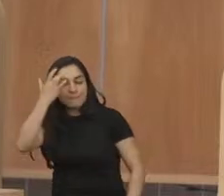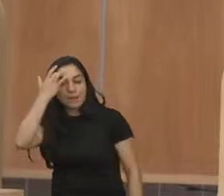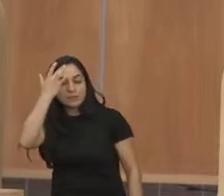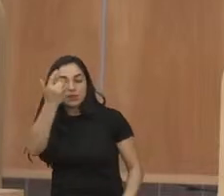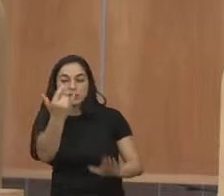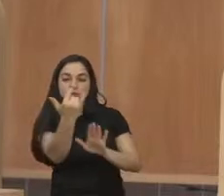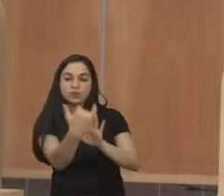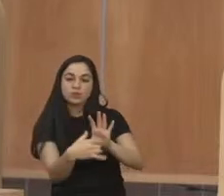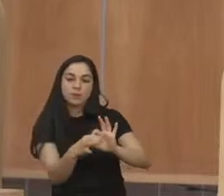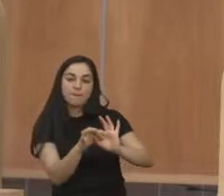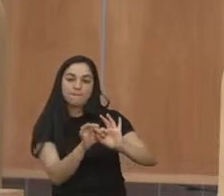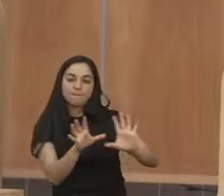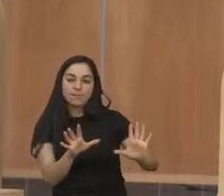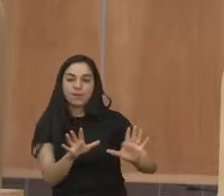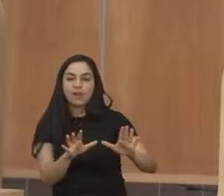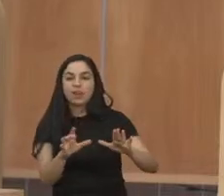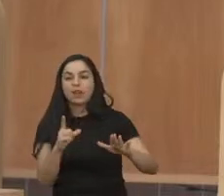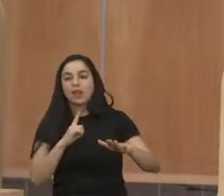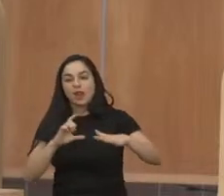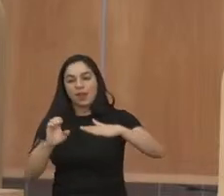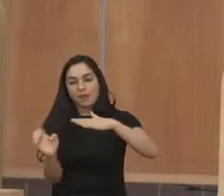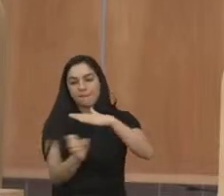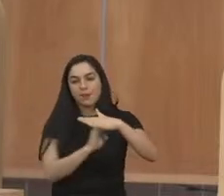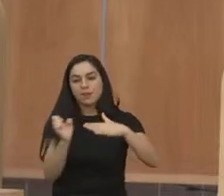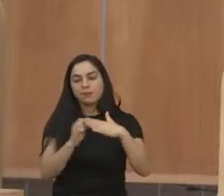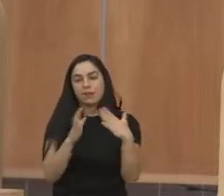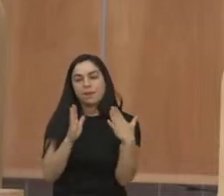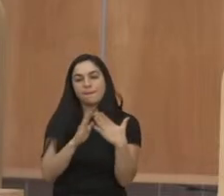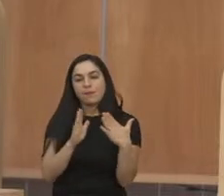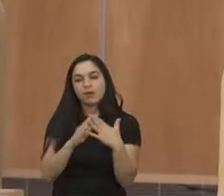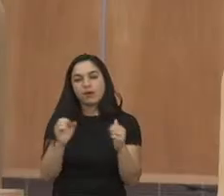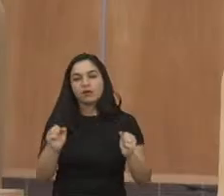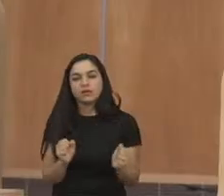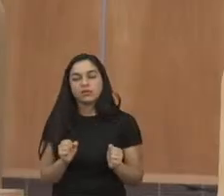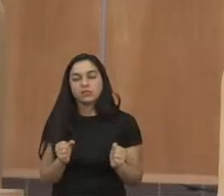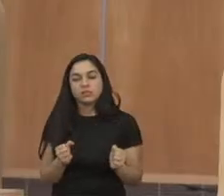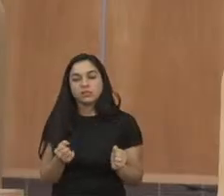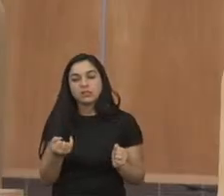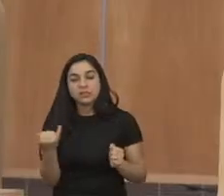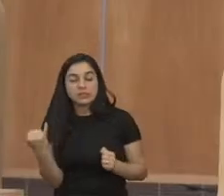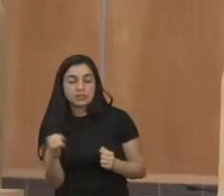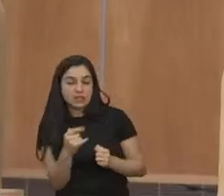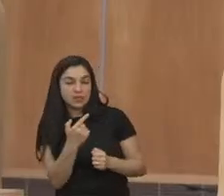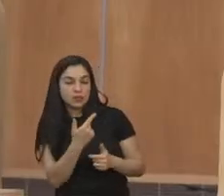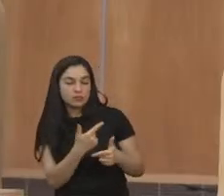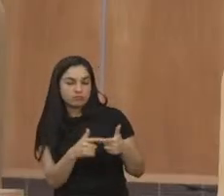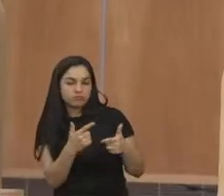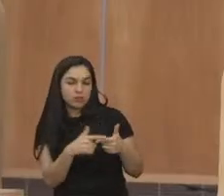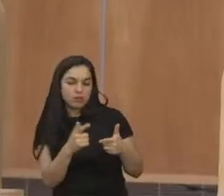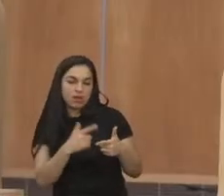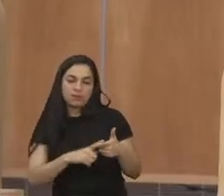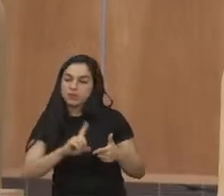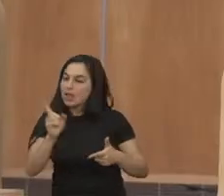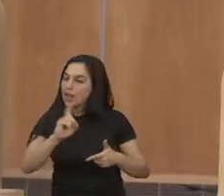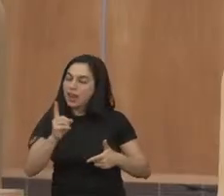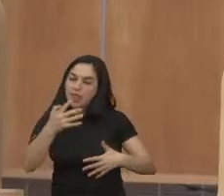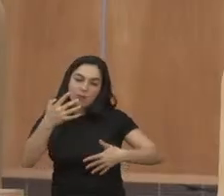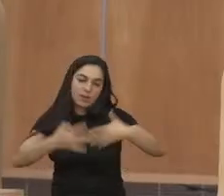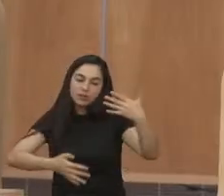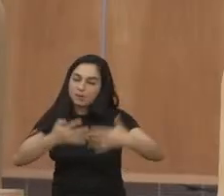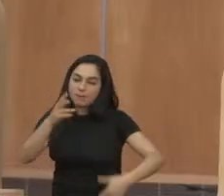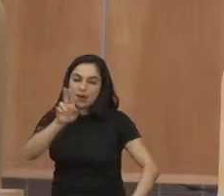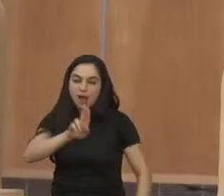de empreendimentos e moradias, desde que as pendências não comprometam o pleno funcionamento da atividade ou